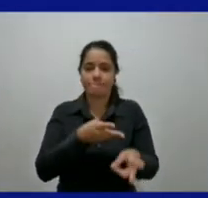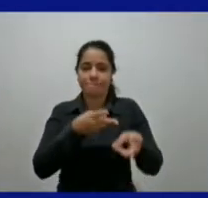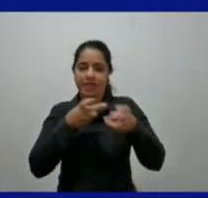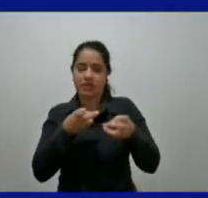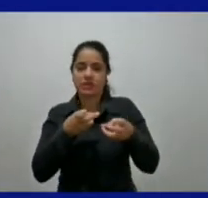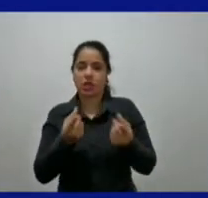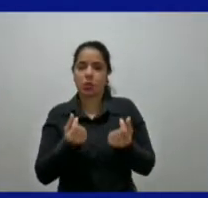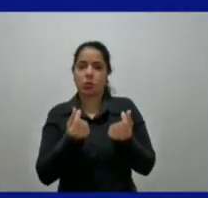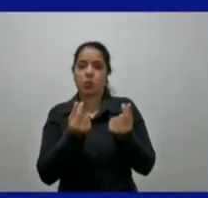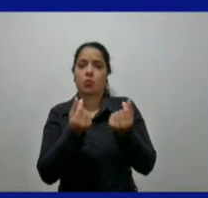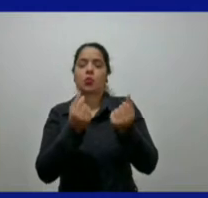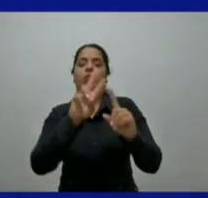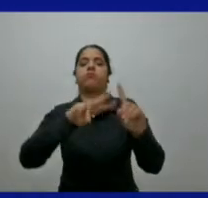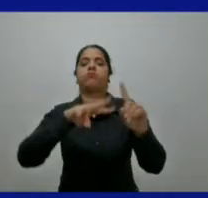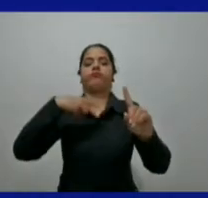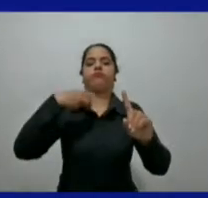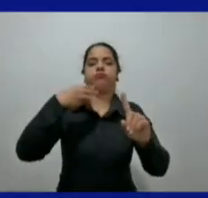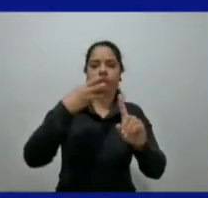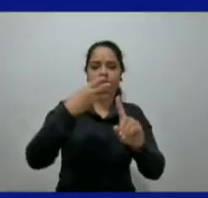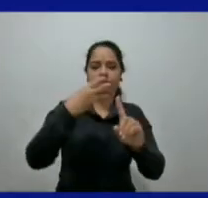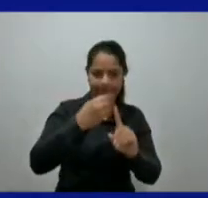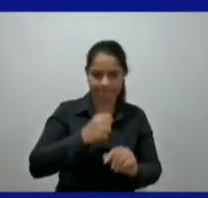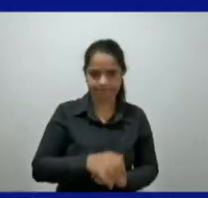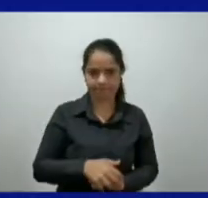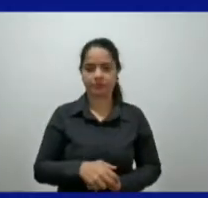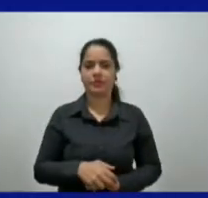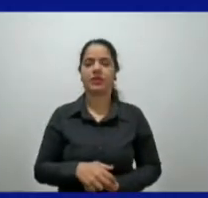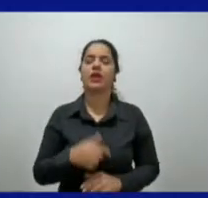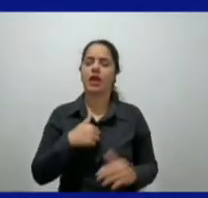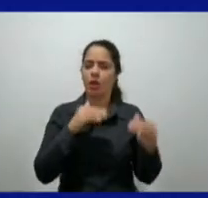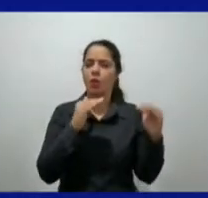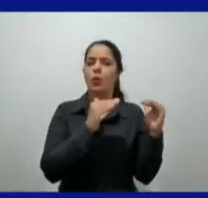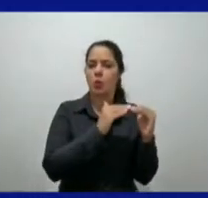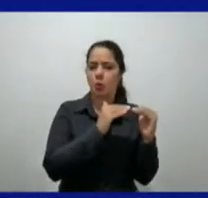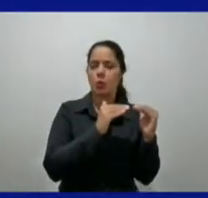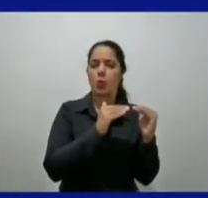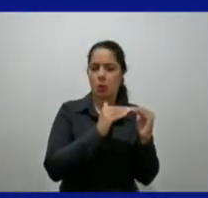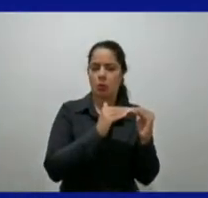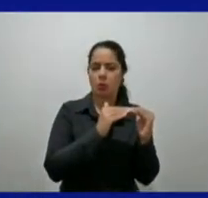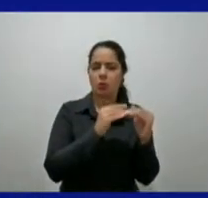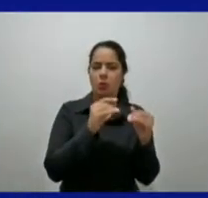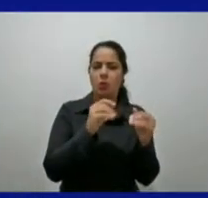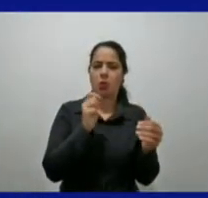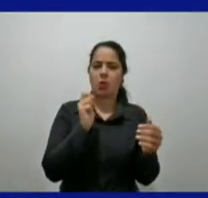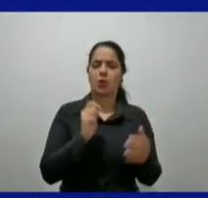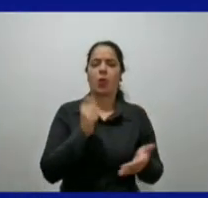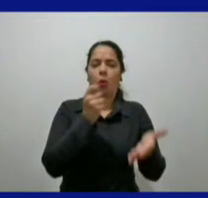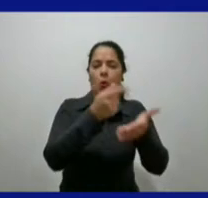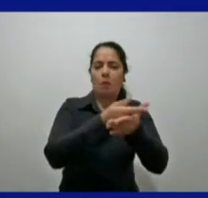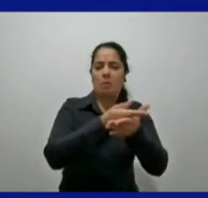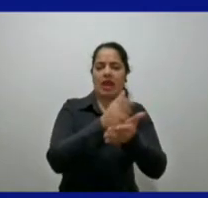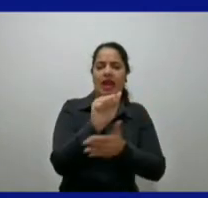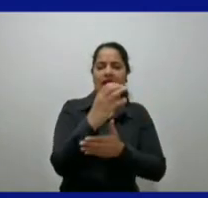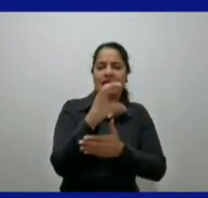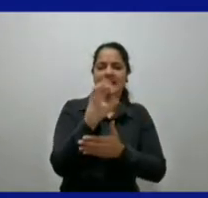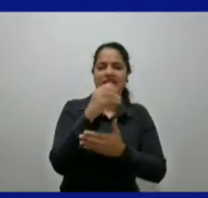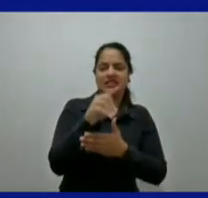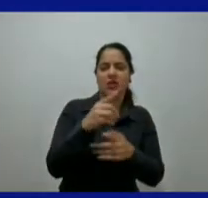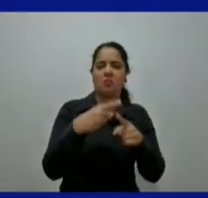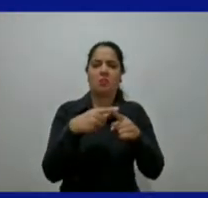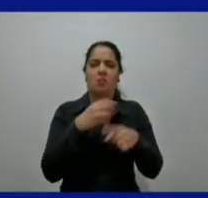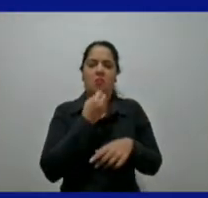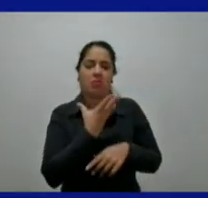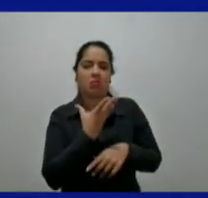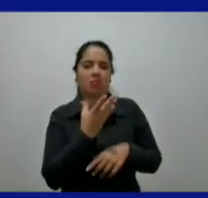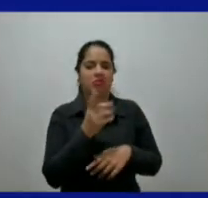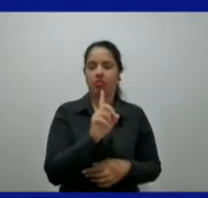que eu concordo. O segundo é que os sistemas de avaliação que são hoje utilizados em larga